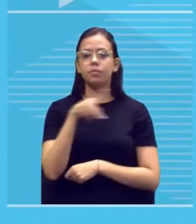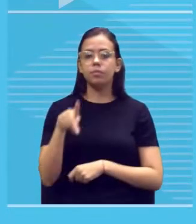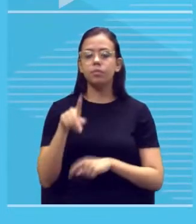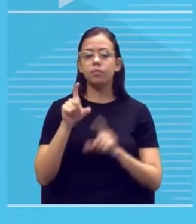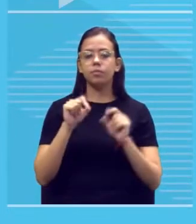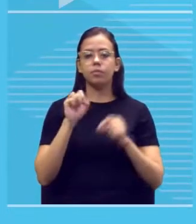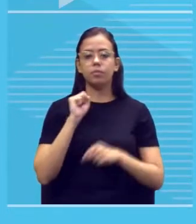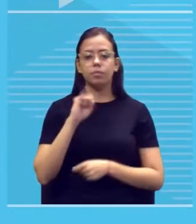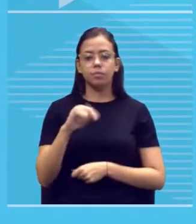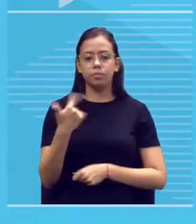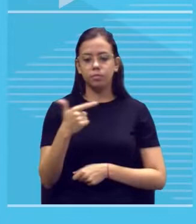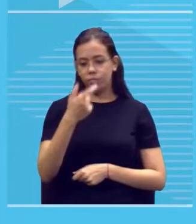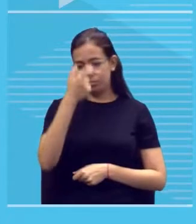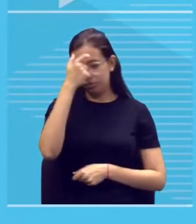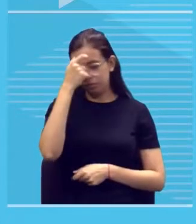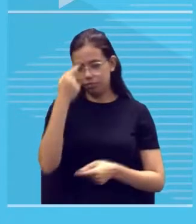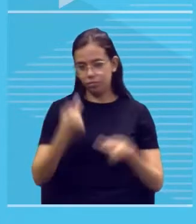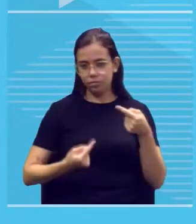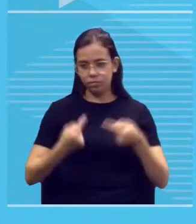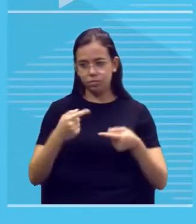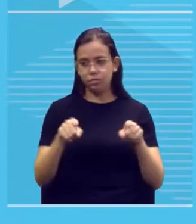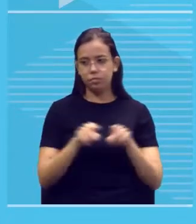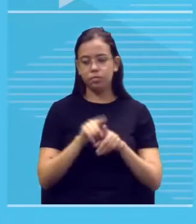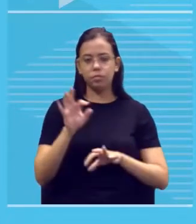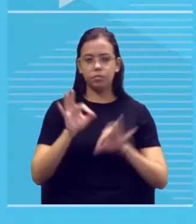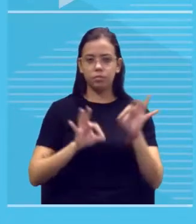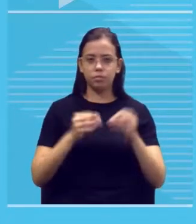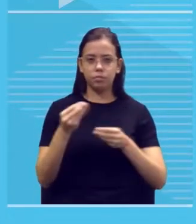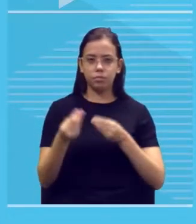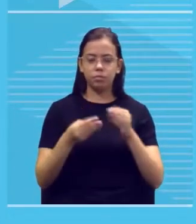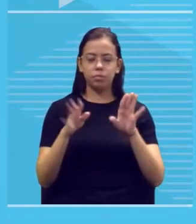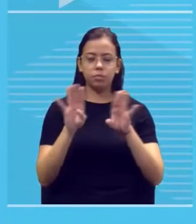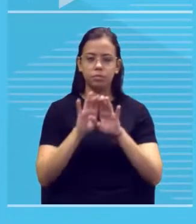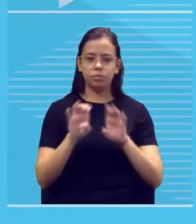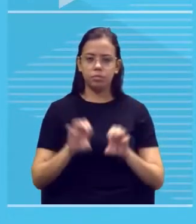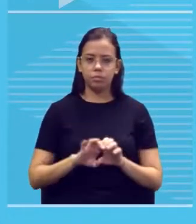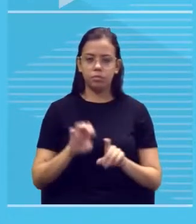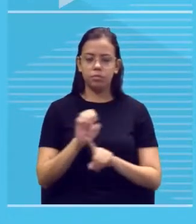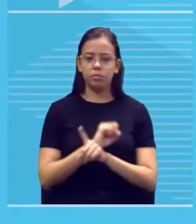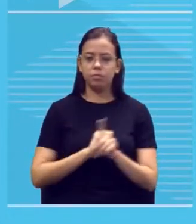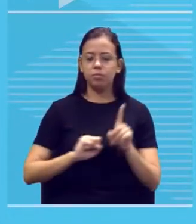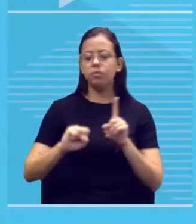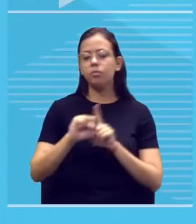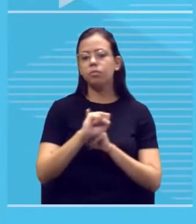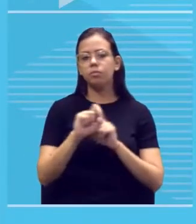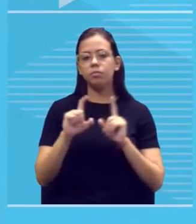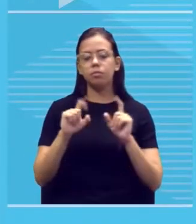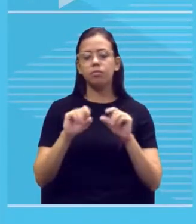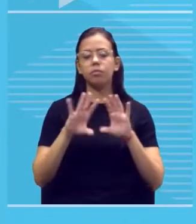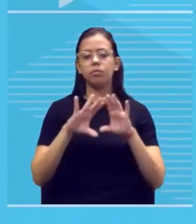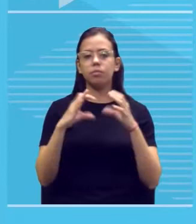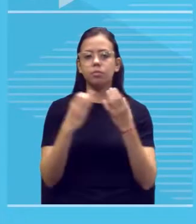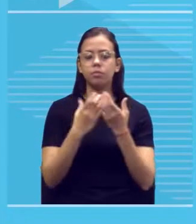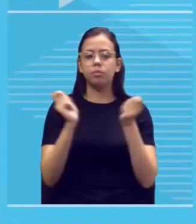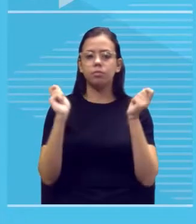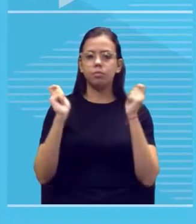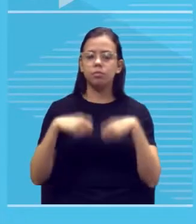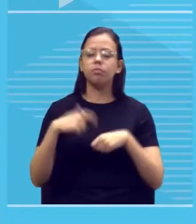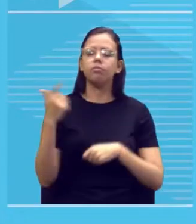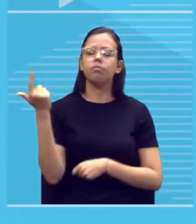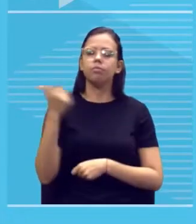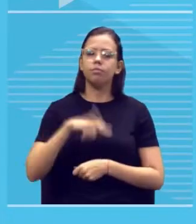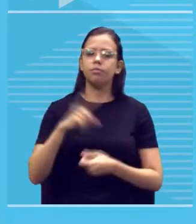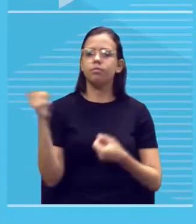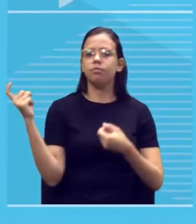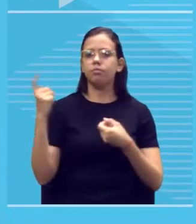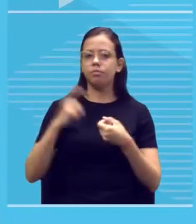uma preparação sobre como a estrutura social funciona as comunidades podem cair de novo no